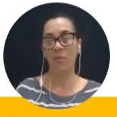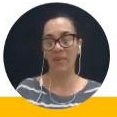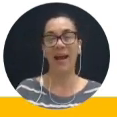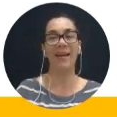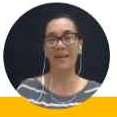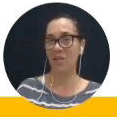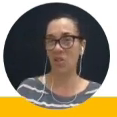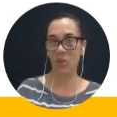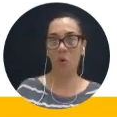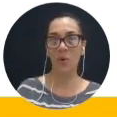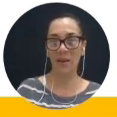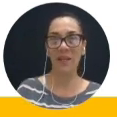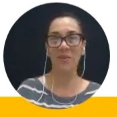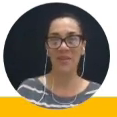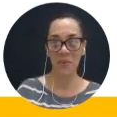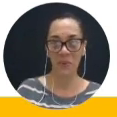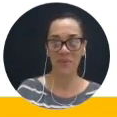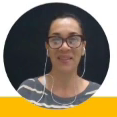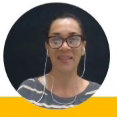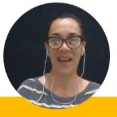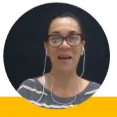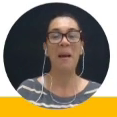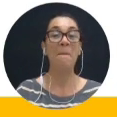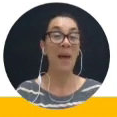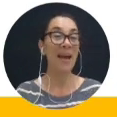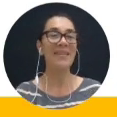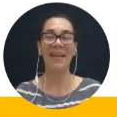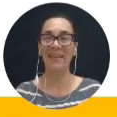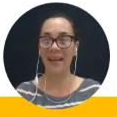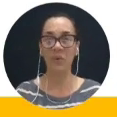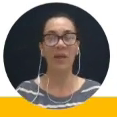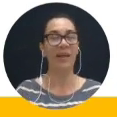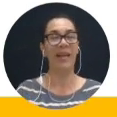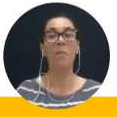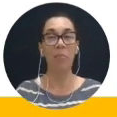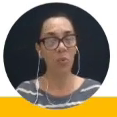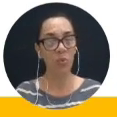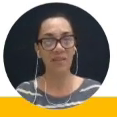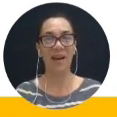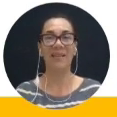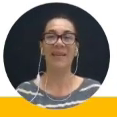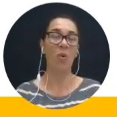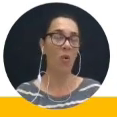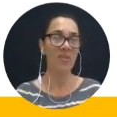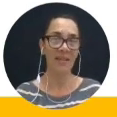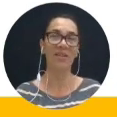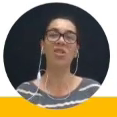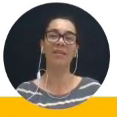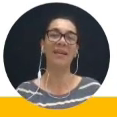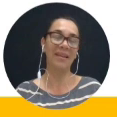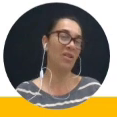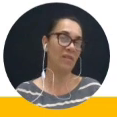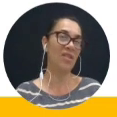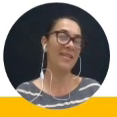podemos encontrar esse tipo de comportamento nos alunos, né? Mas entendendo que é uma busca, né,